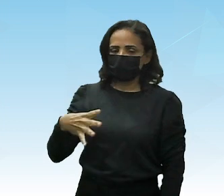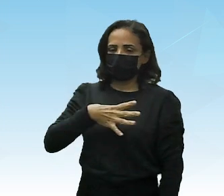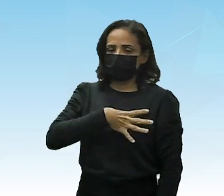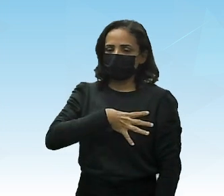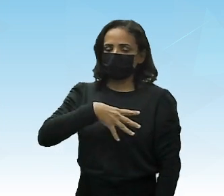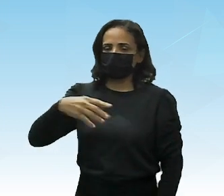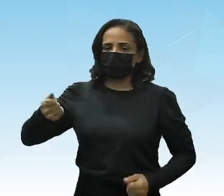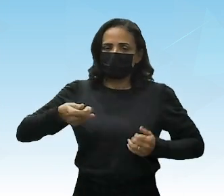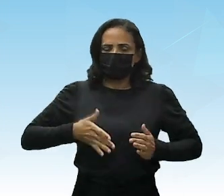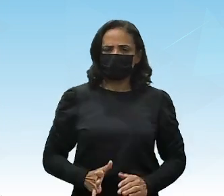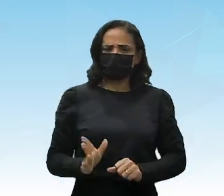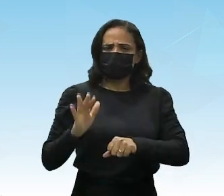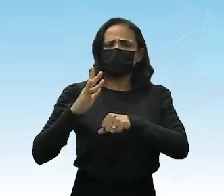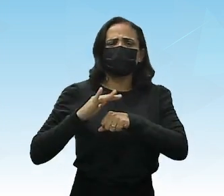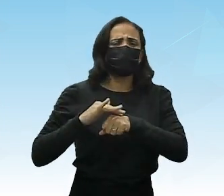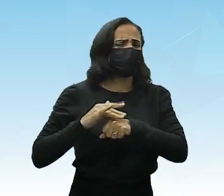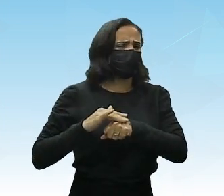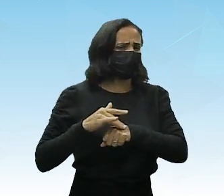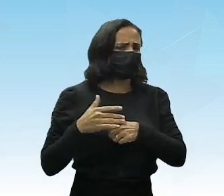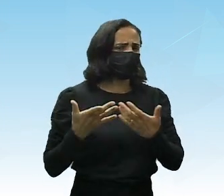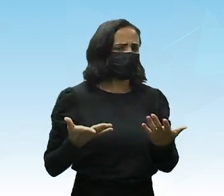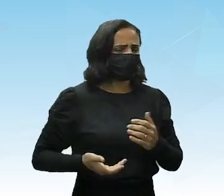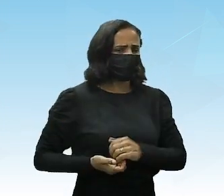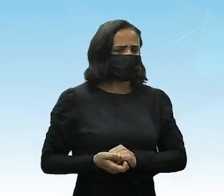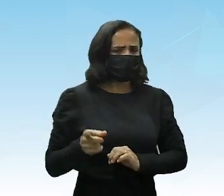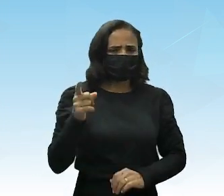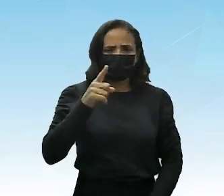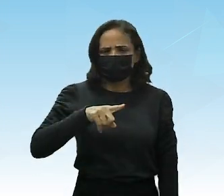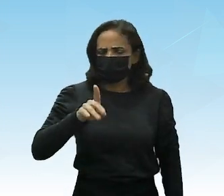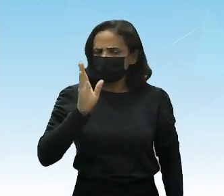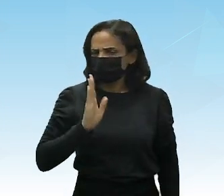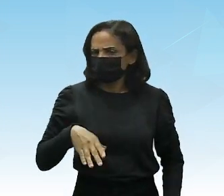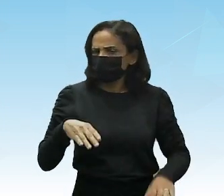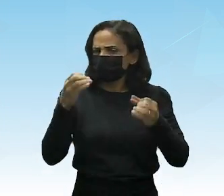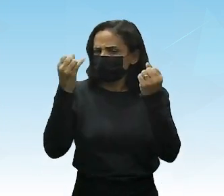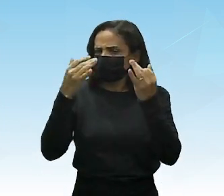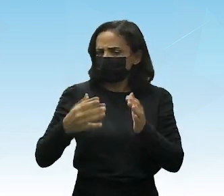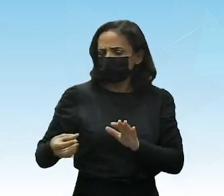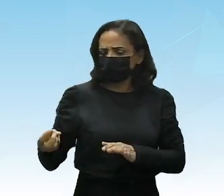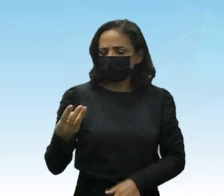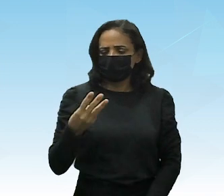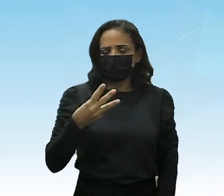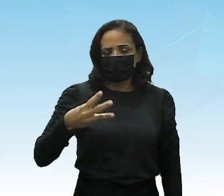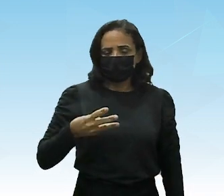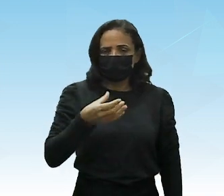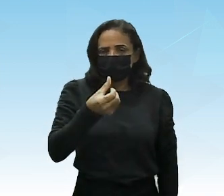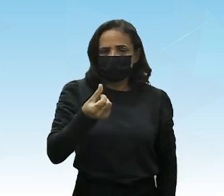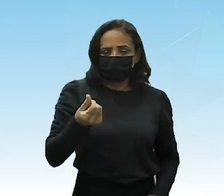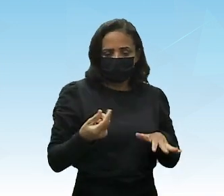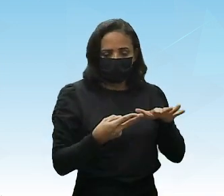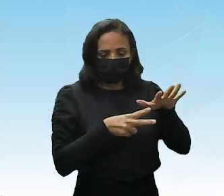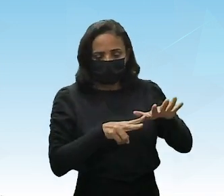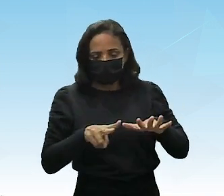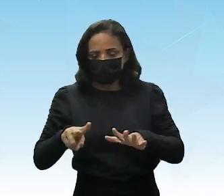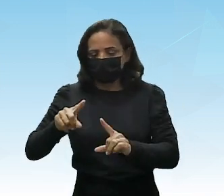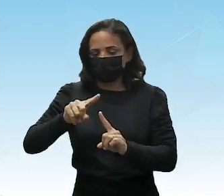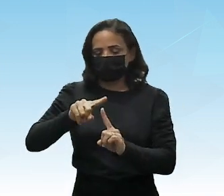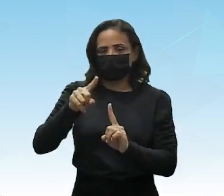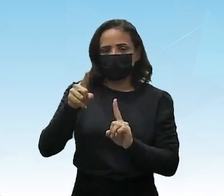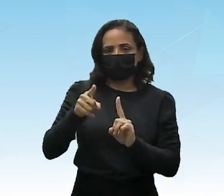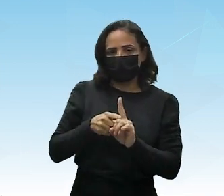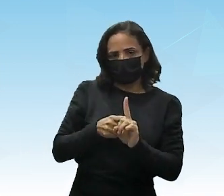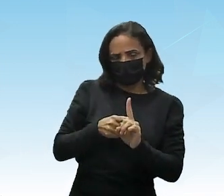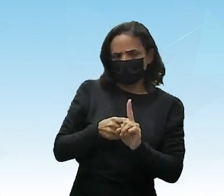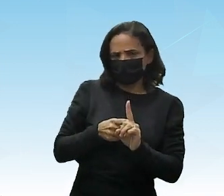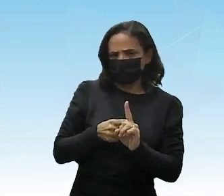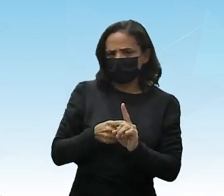aí eu sei que alguém pode estar dizendo assim, Andrei, mas tu dissesse que durante as 36 semanas da gestação, nenhum pingo de sangue